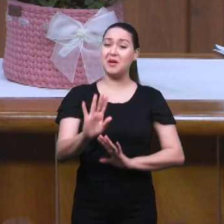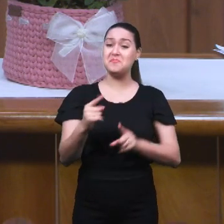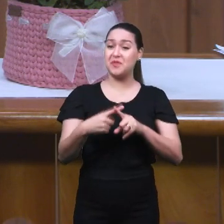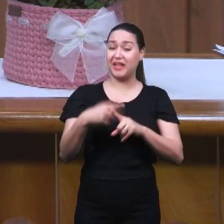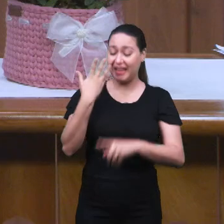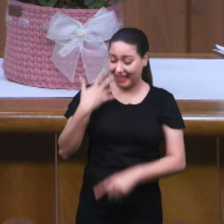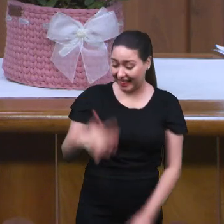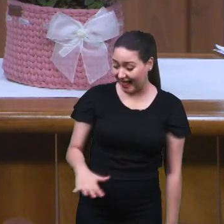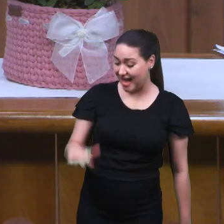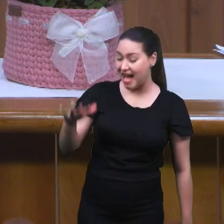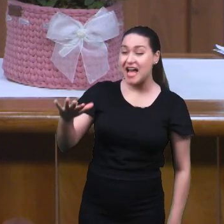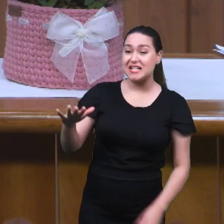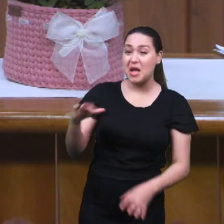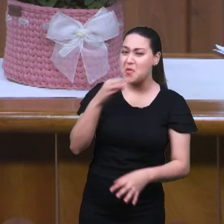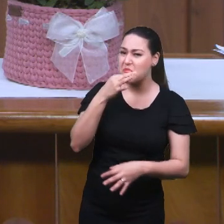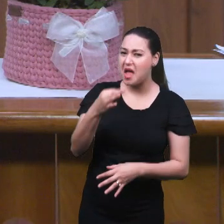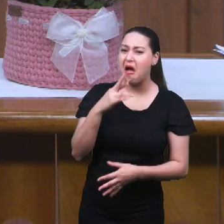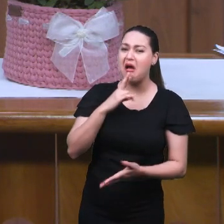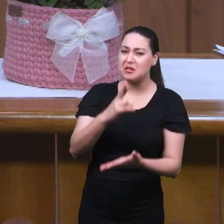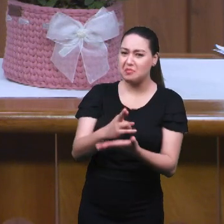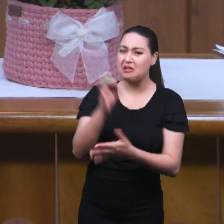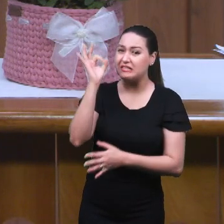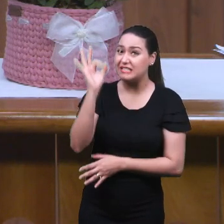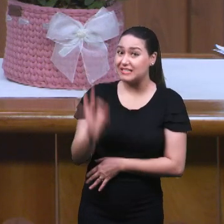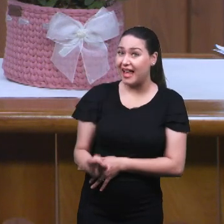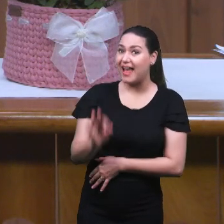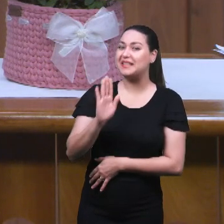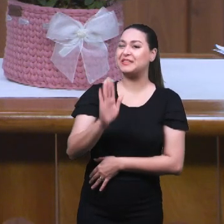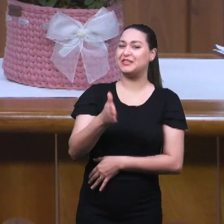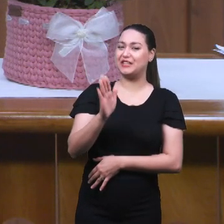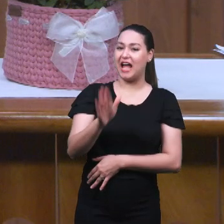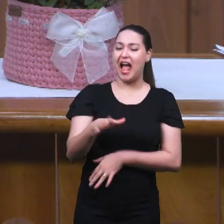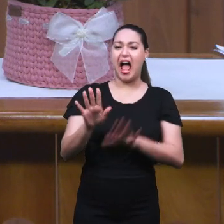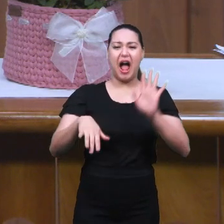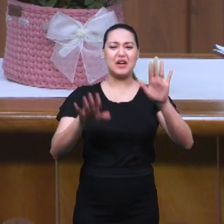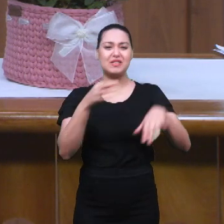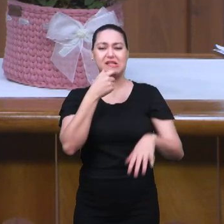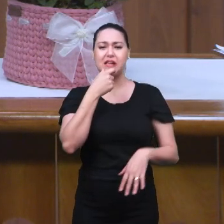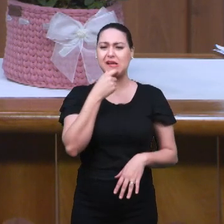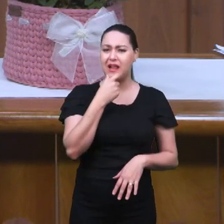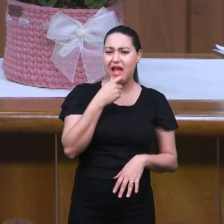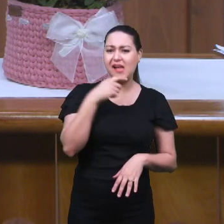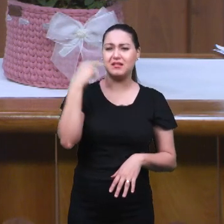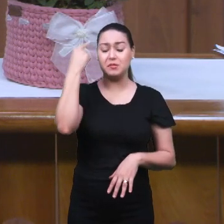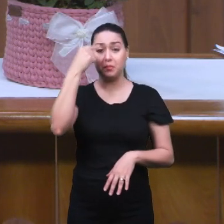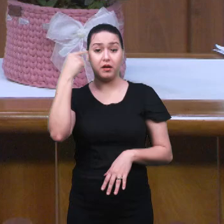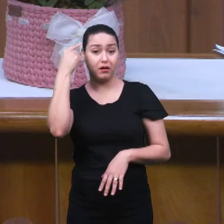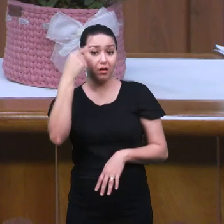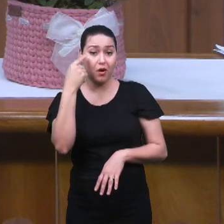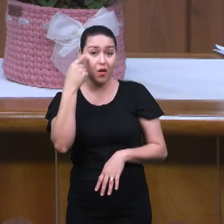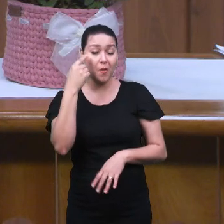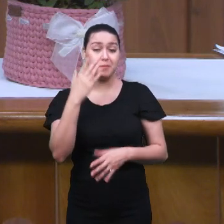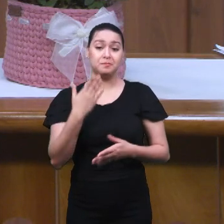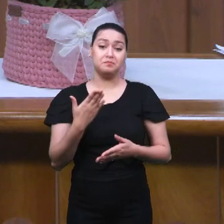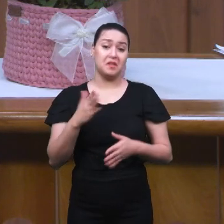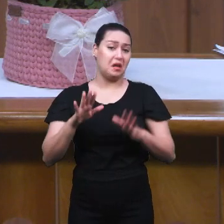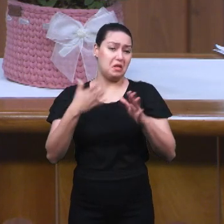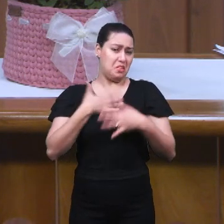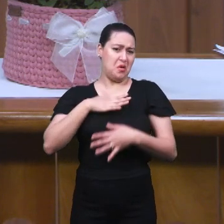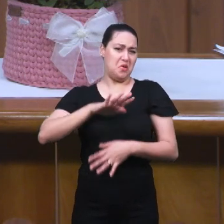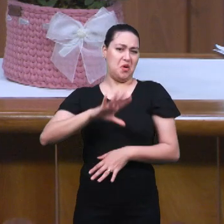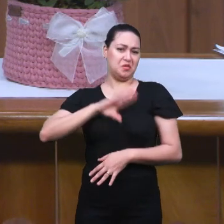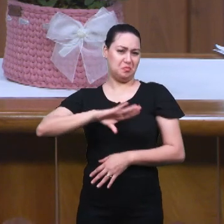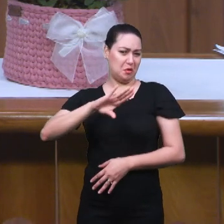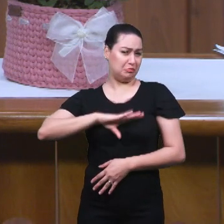até, Alguns que ouviram até em inglês, em espanhol, e aqueles que não gostam de ouvir em português puderam ouvir